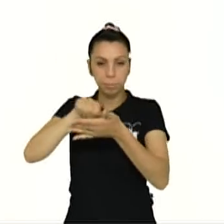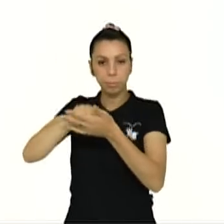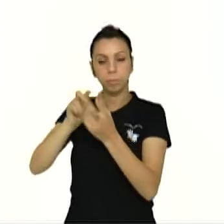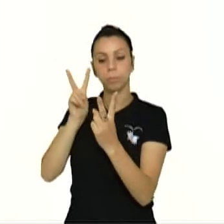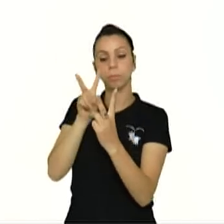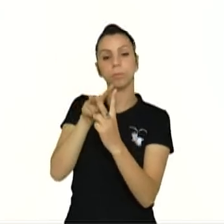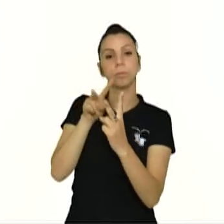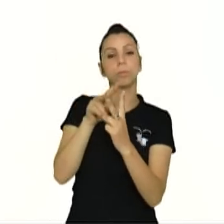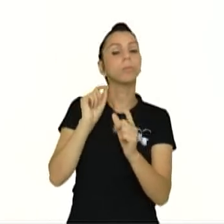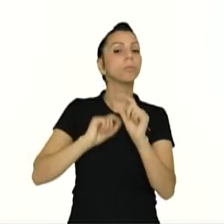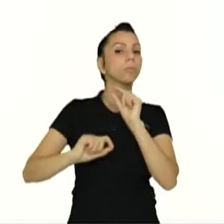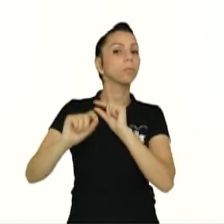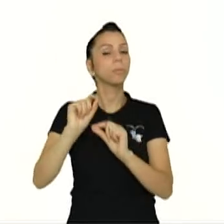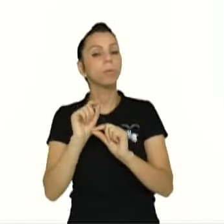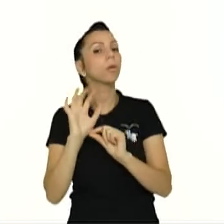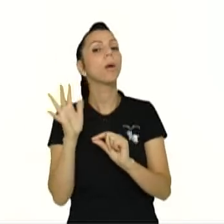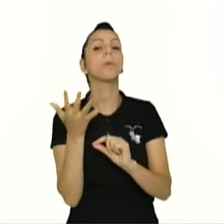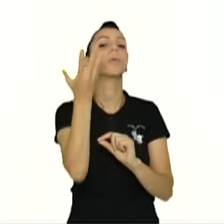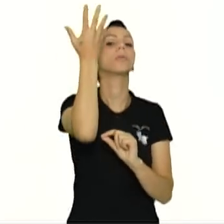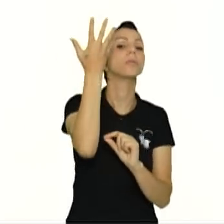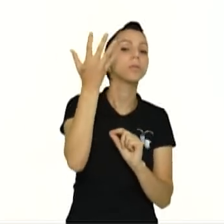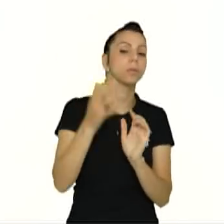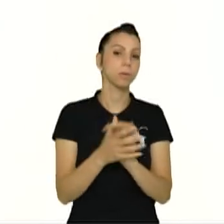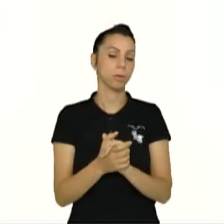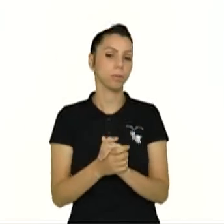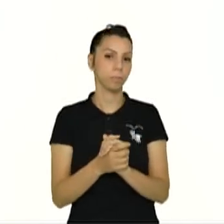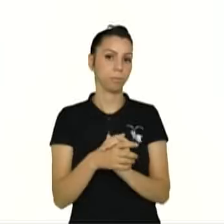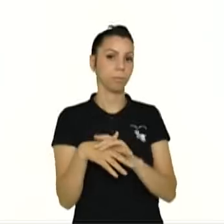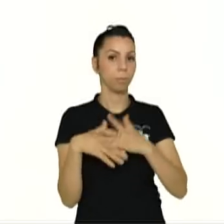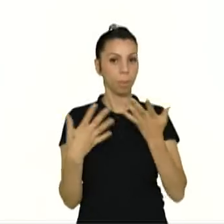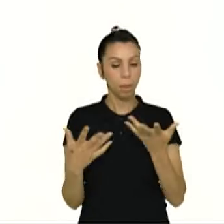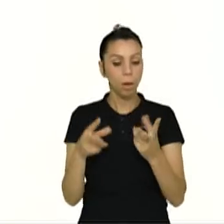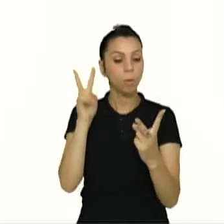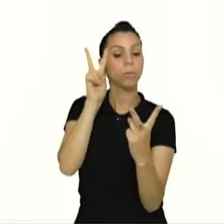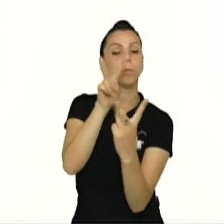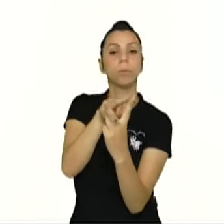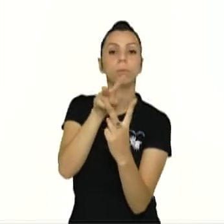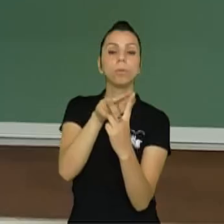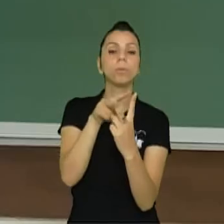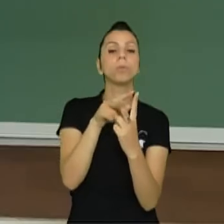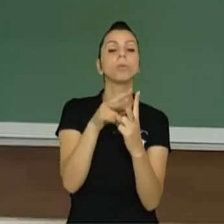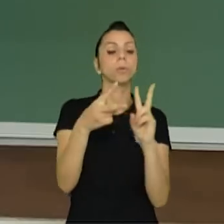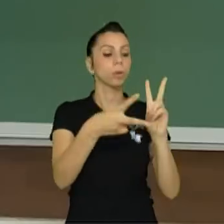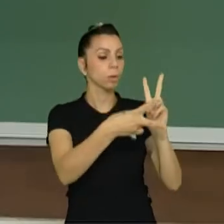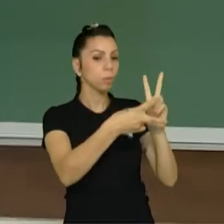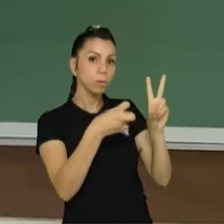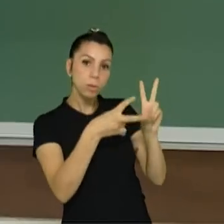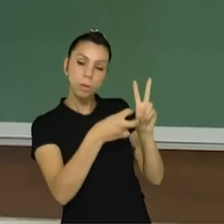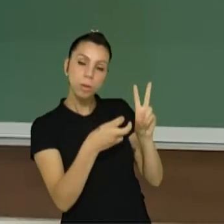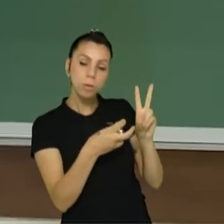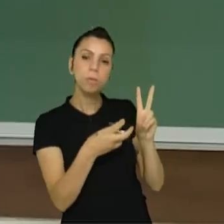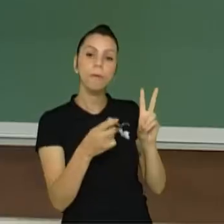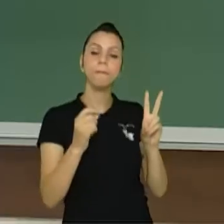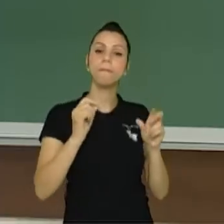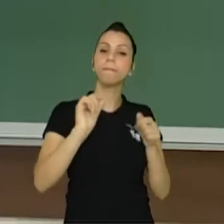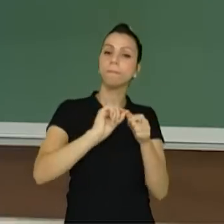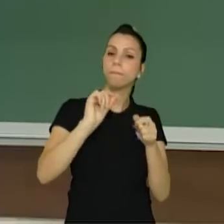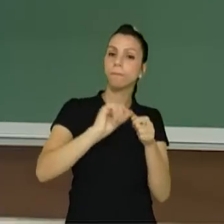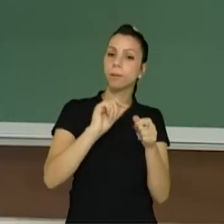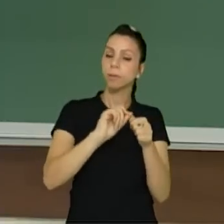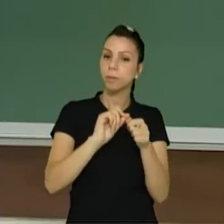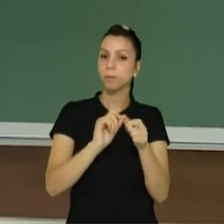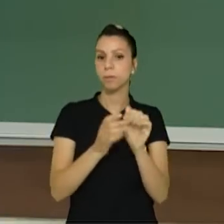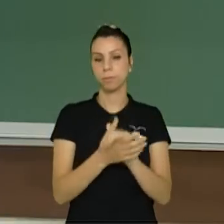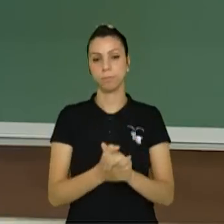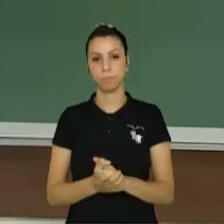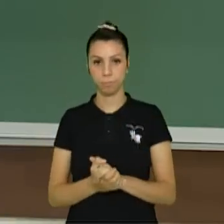relacionadas aos povos indígenas nesses aldeamentos, ou seja, duas atividades que os povos originários praticavam, faziam em